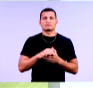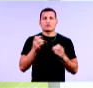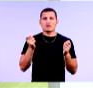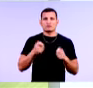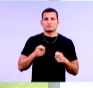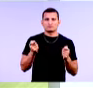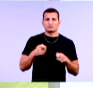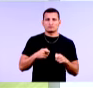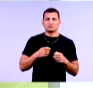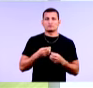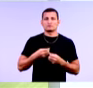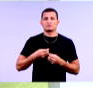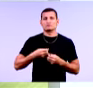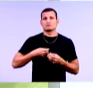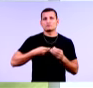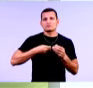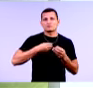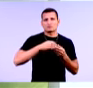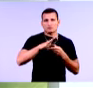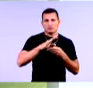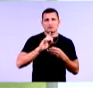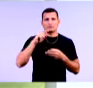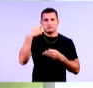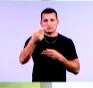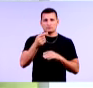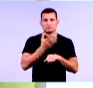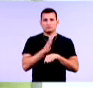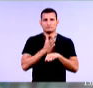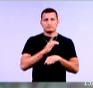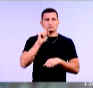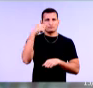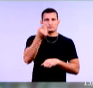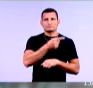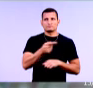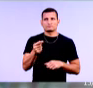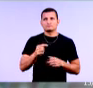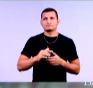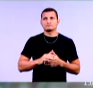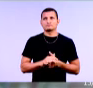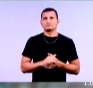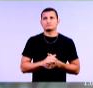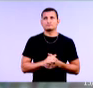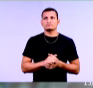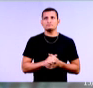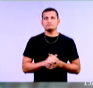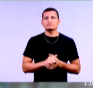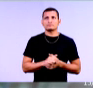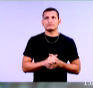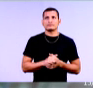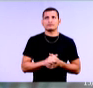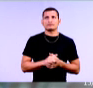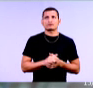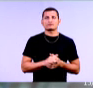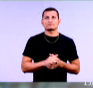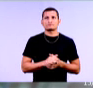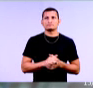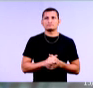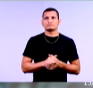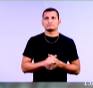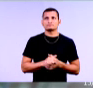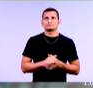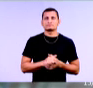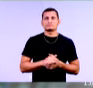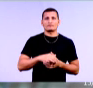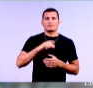capazes de entregar a próxima atividade aí na próxima semana. Então, gente, vamos lá. Quando a gente